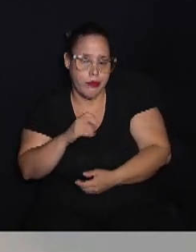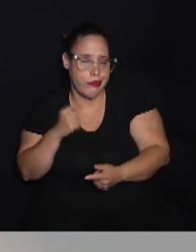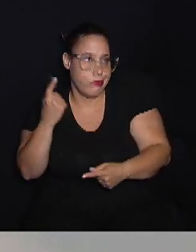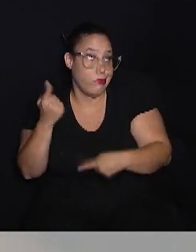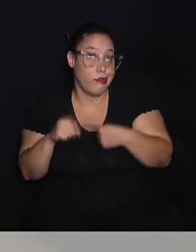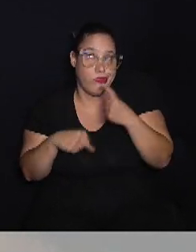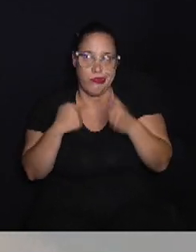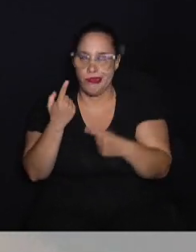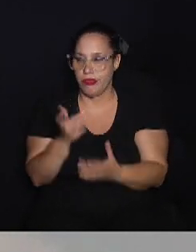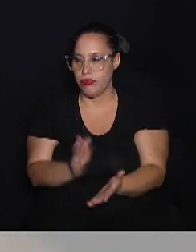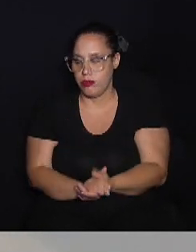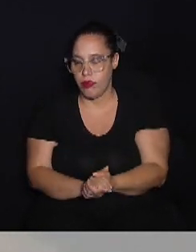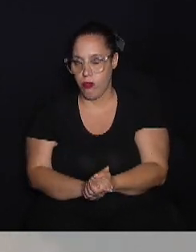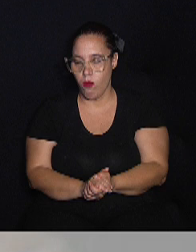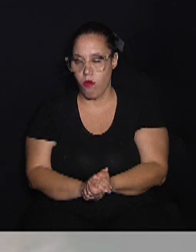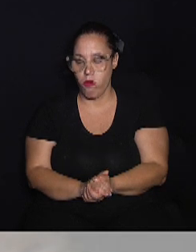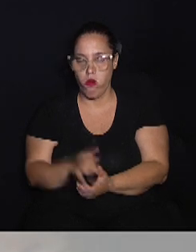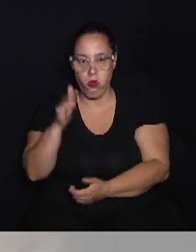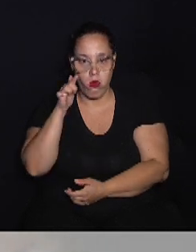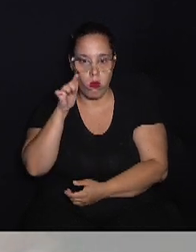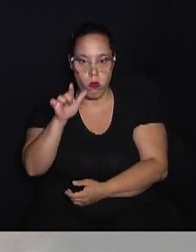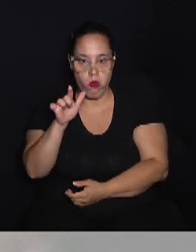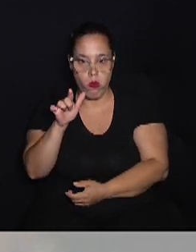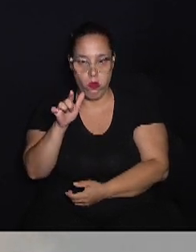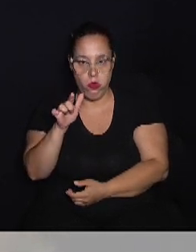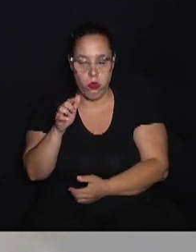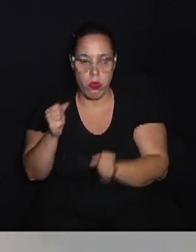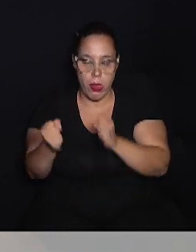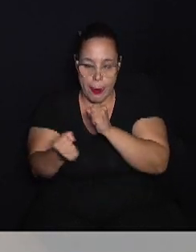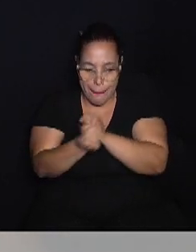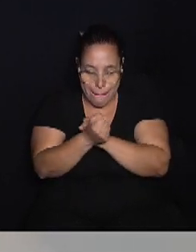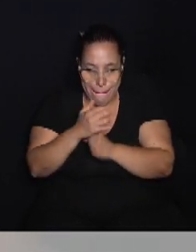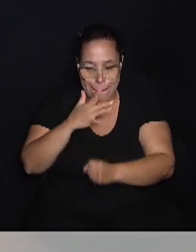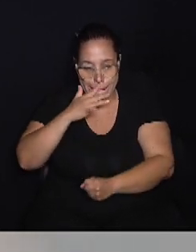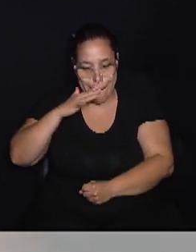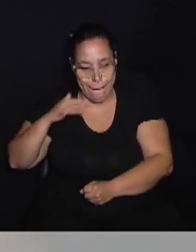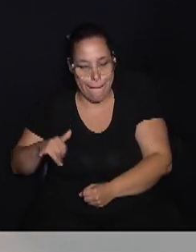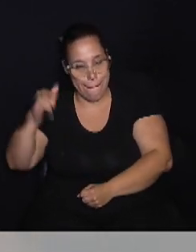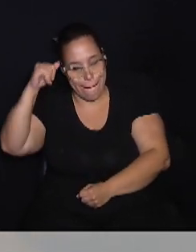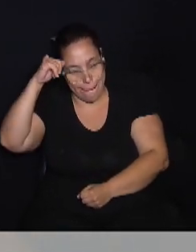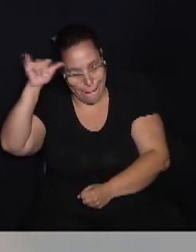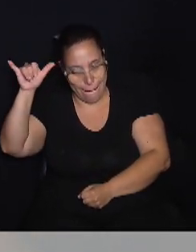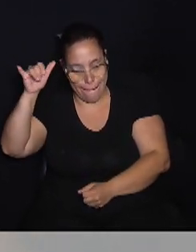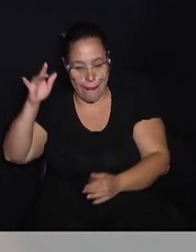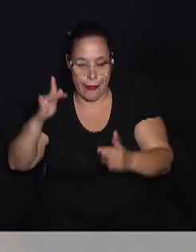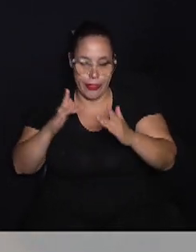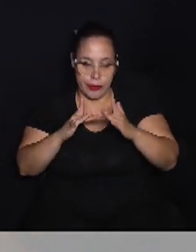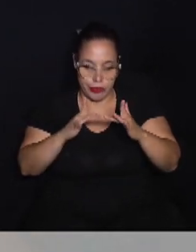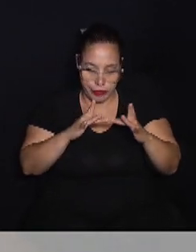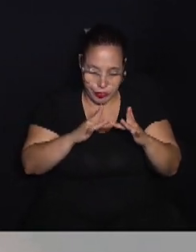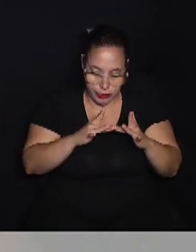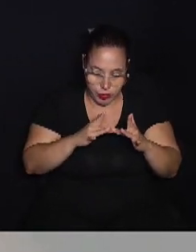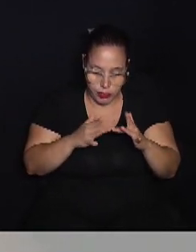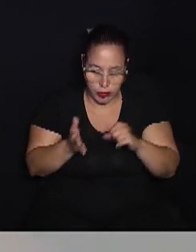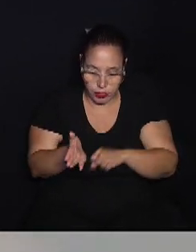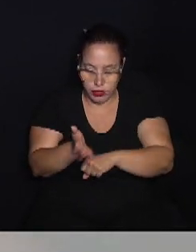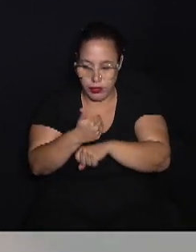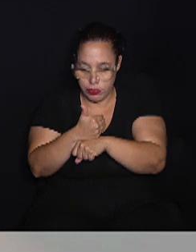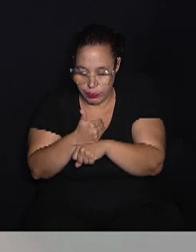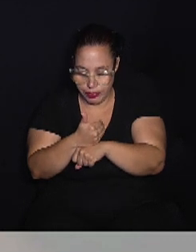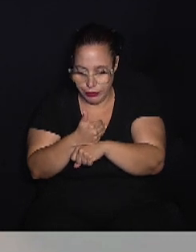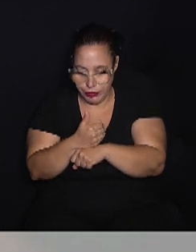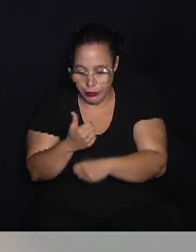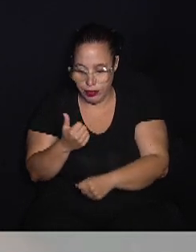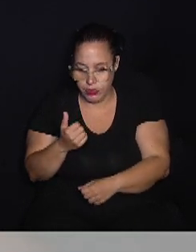outros então se a gente consegue proteger a criança evitar o contato dela de forma precoce aos